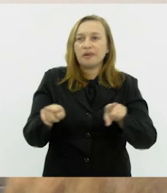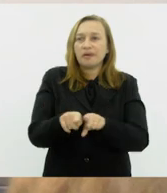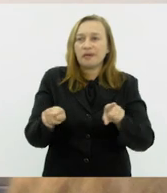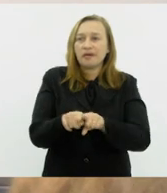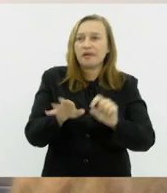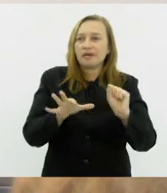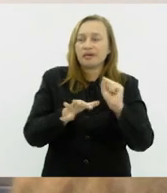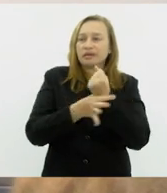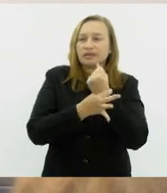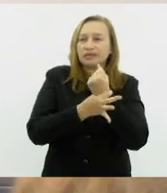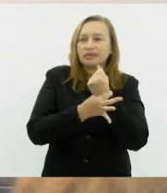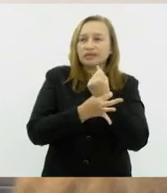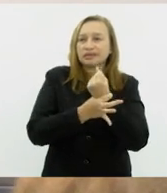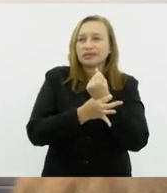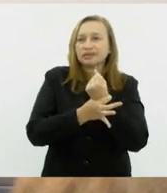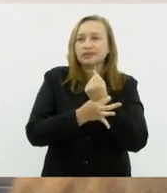do